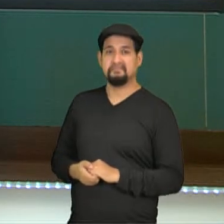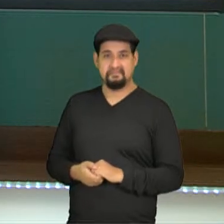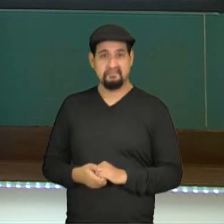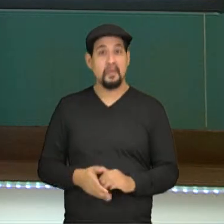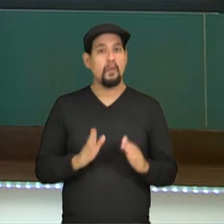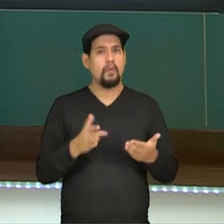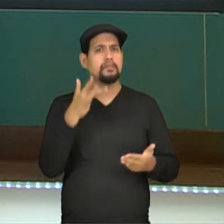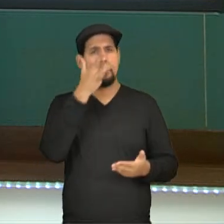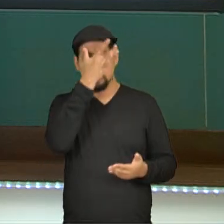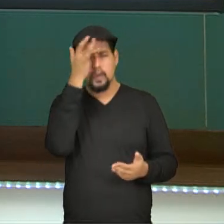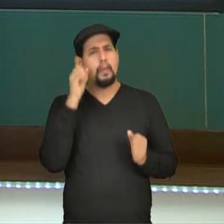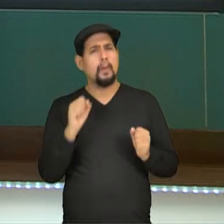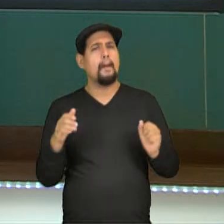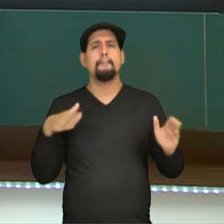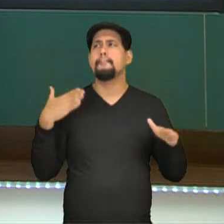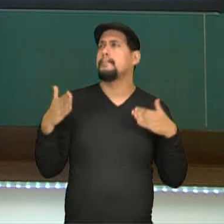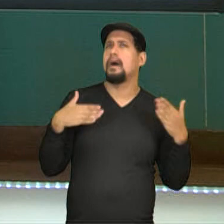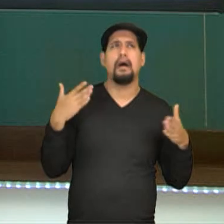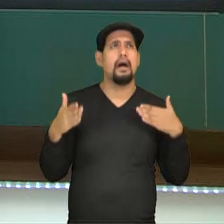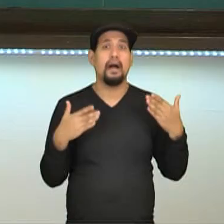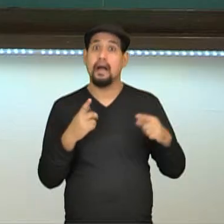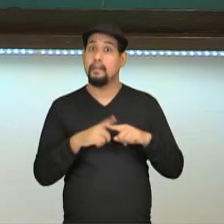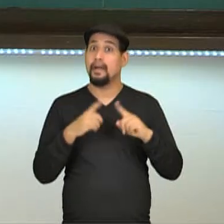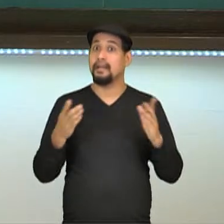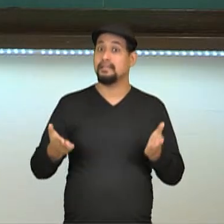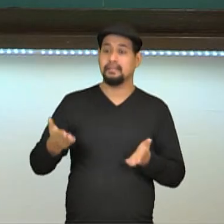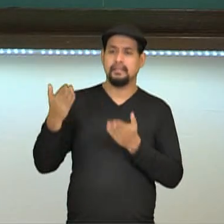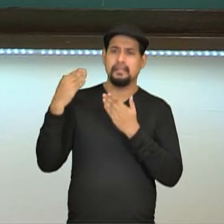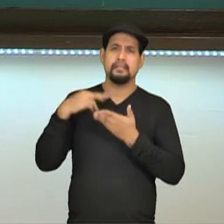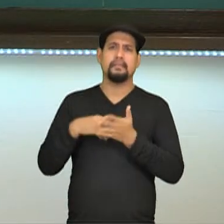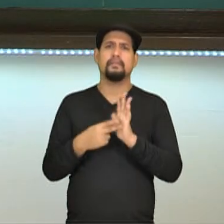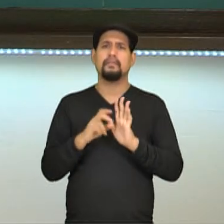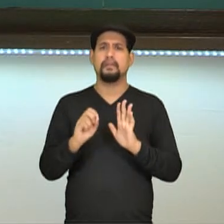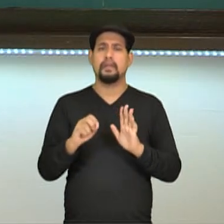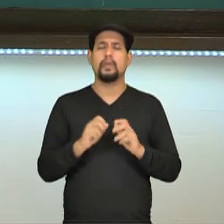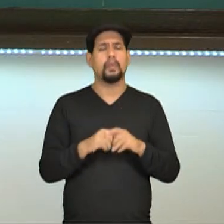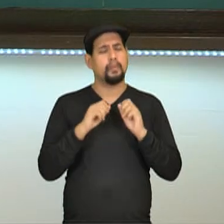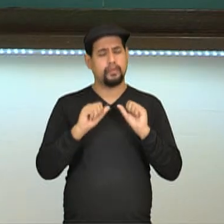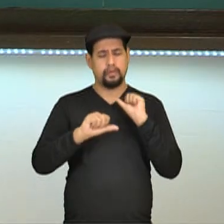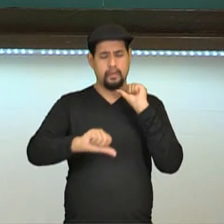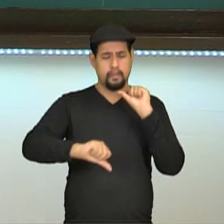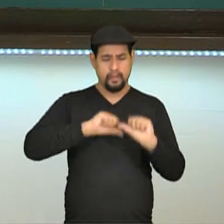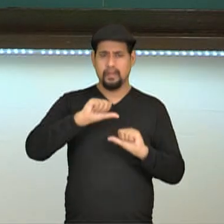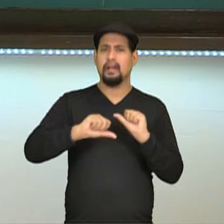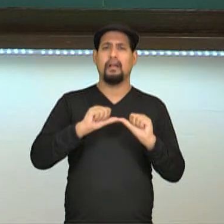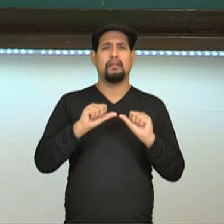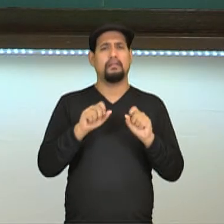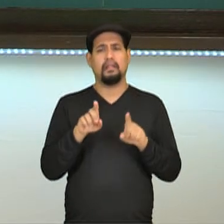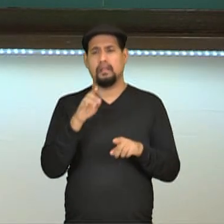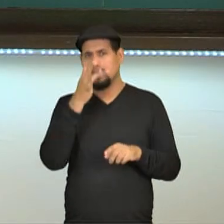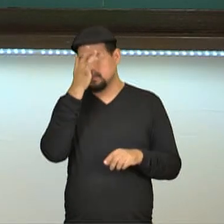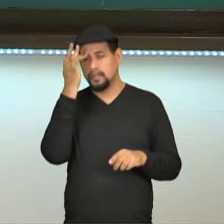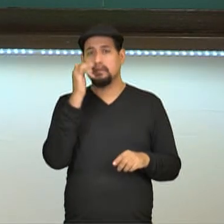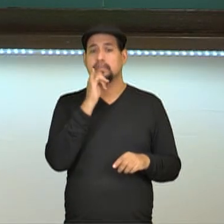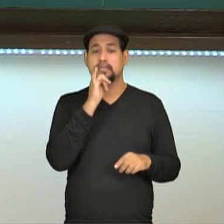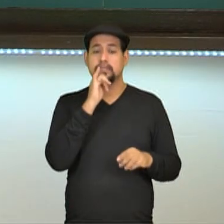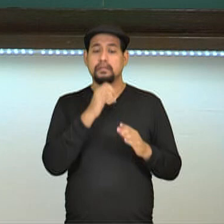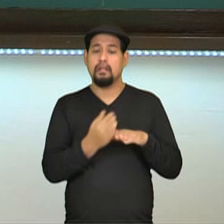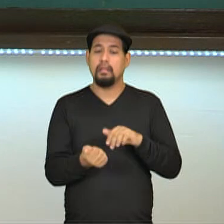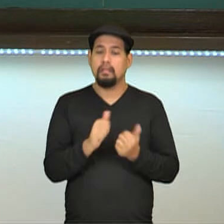ponto turístico, mas na verdade era uma redução jesuítica onde se convertiam os nativos.